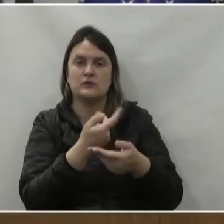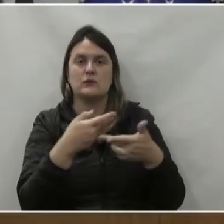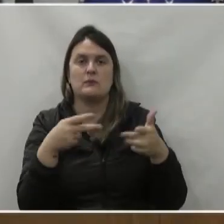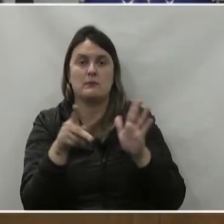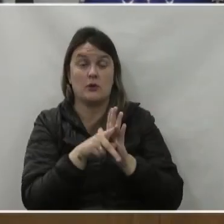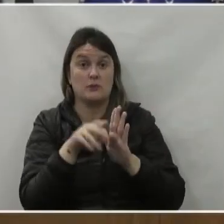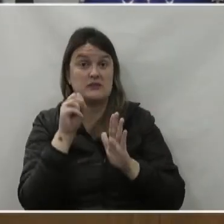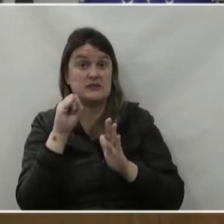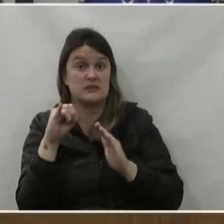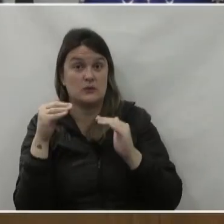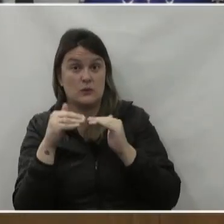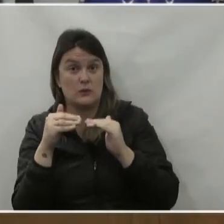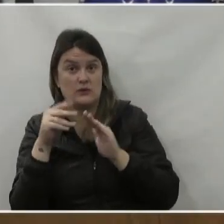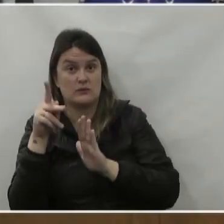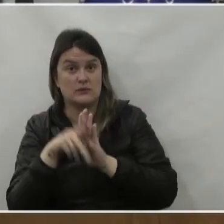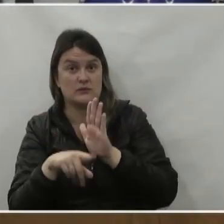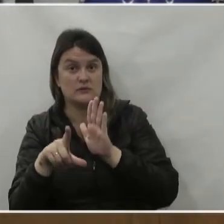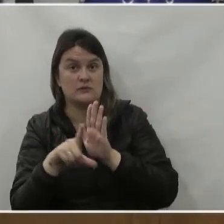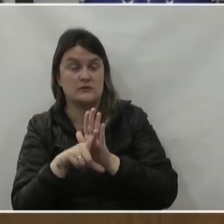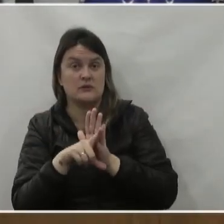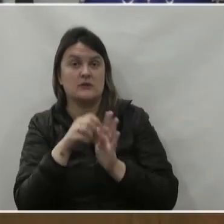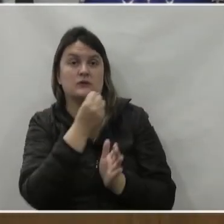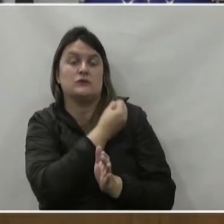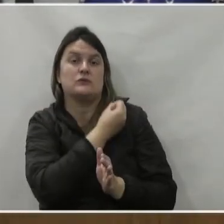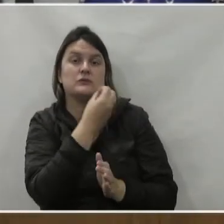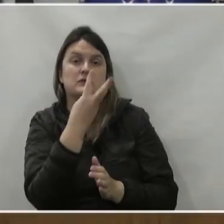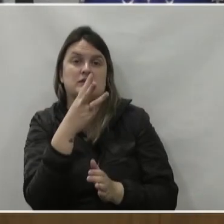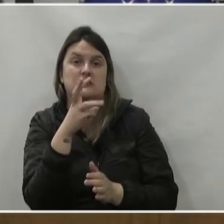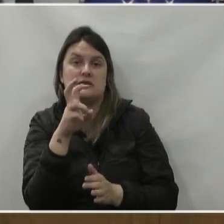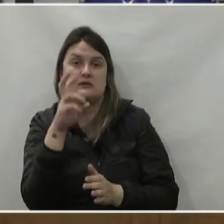Patrimônio. Favorável ao projeto de lei ordinária número